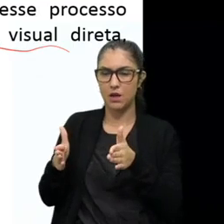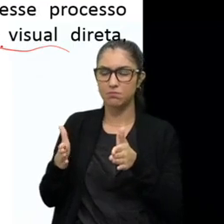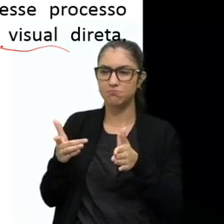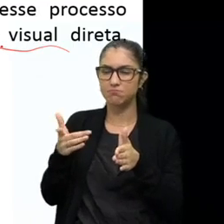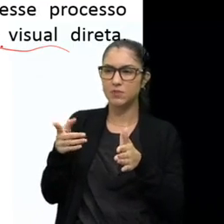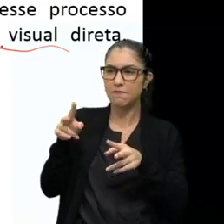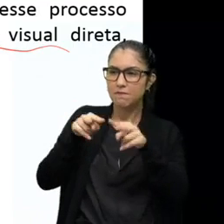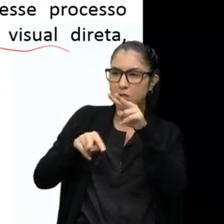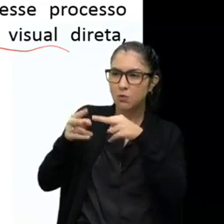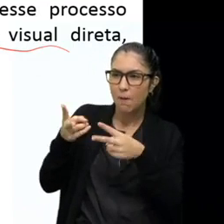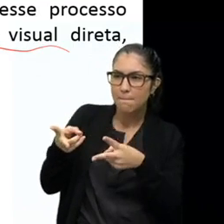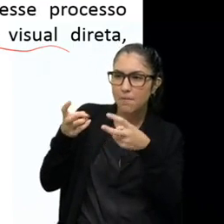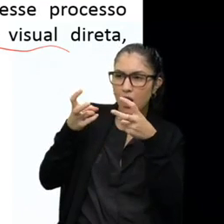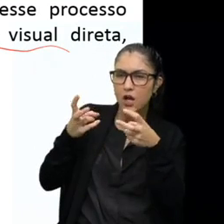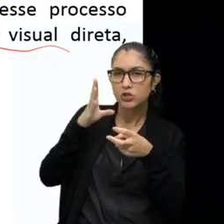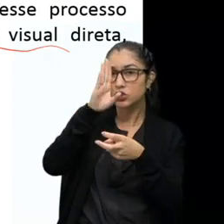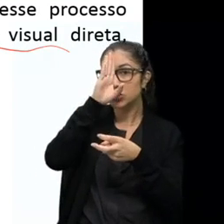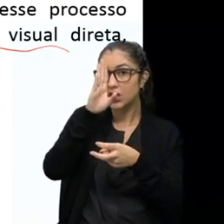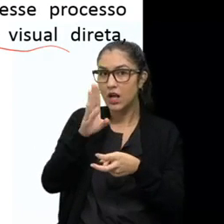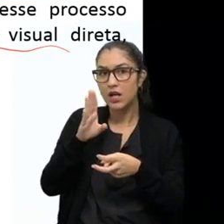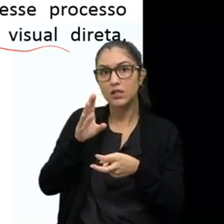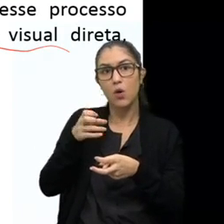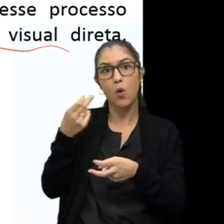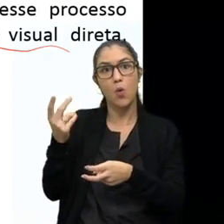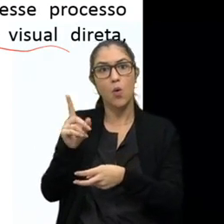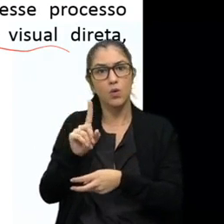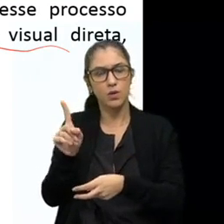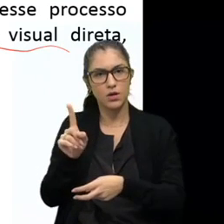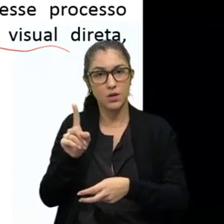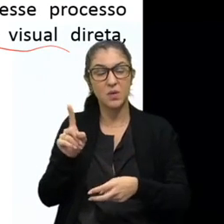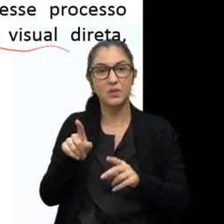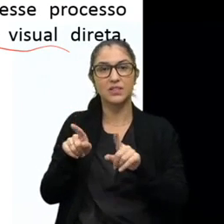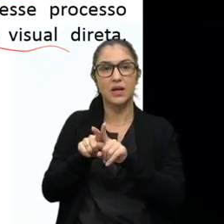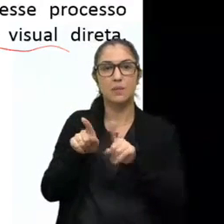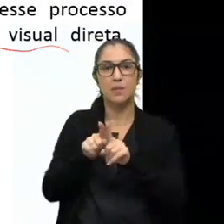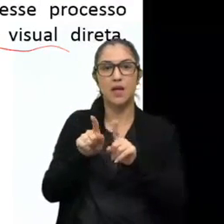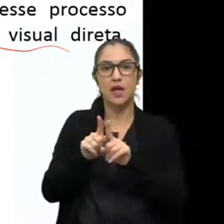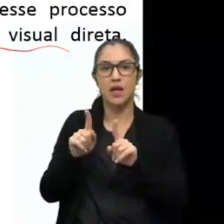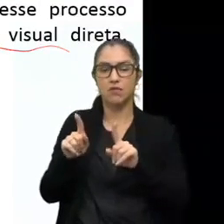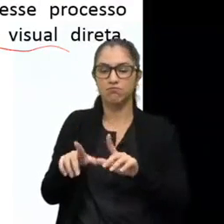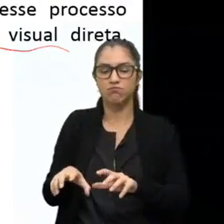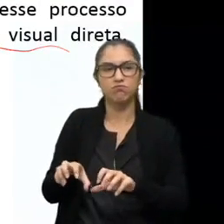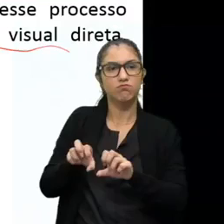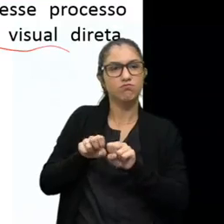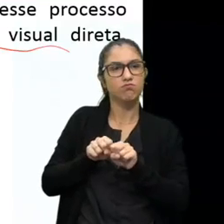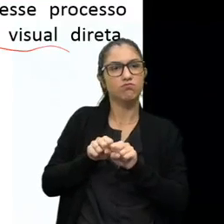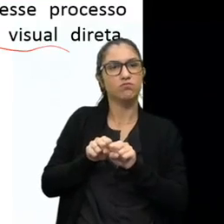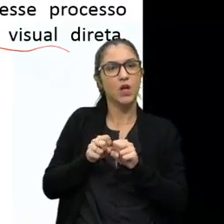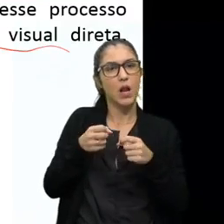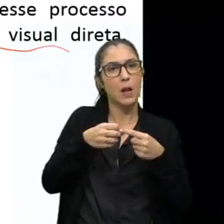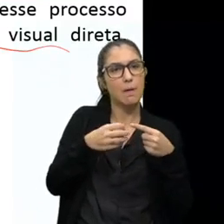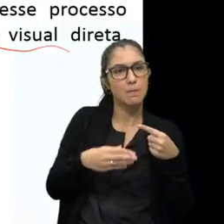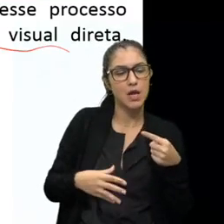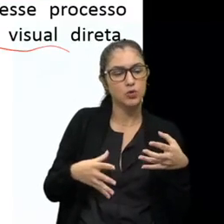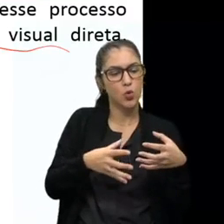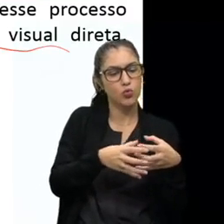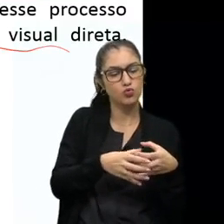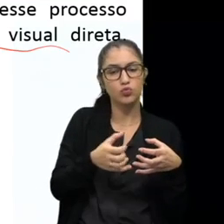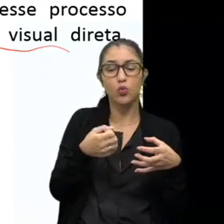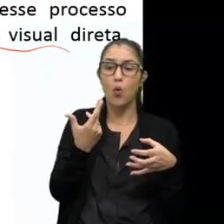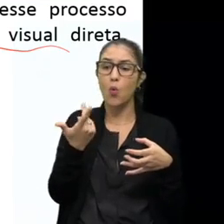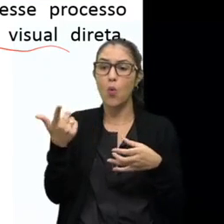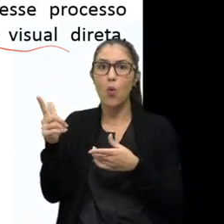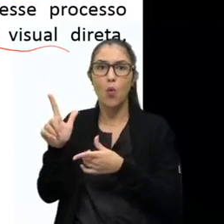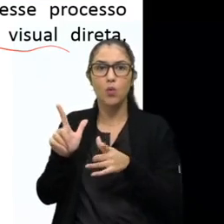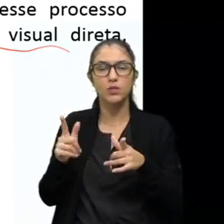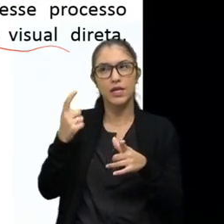percepção visual direta, indireta e correspondência de elemento ao conjunto ou outros conjuntos. Uma